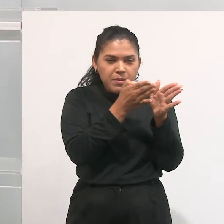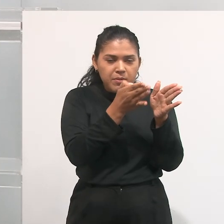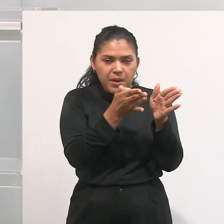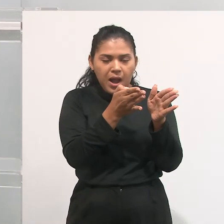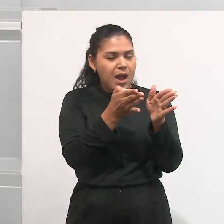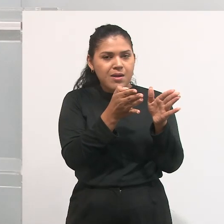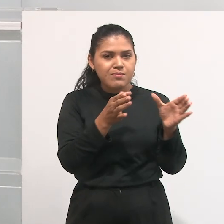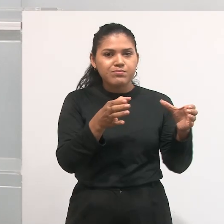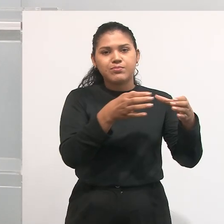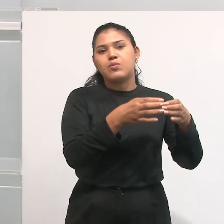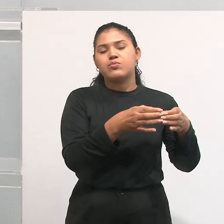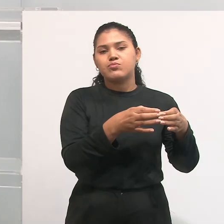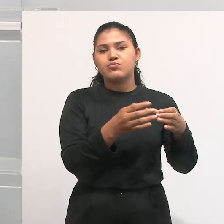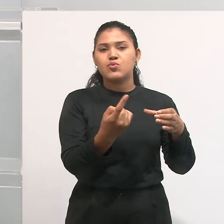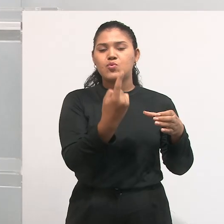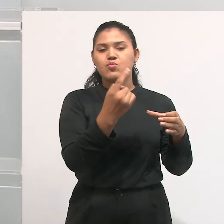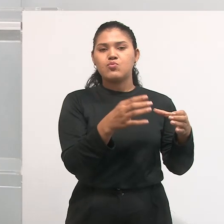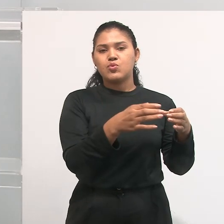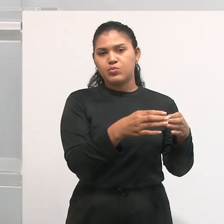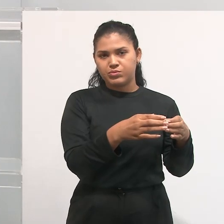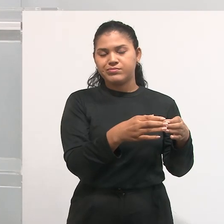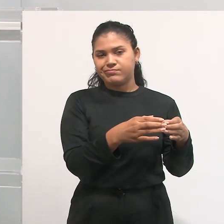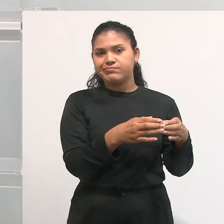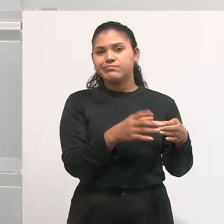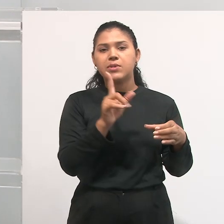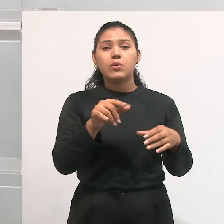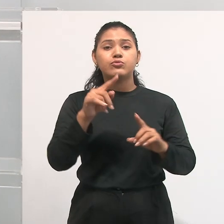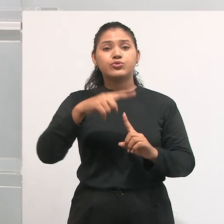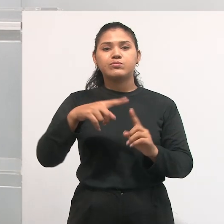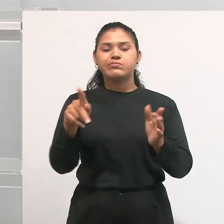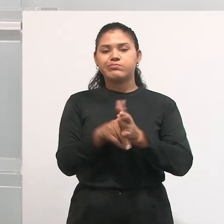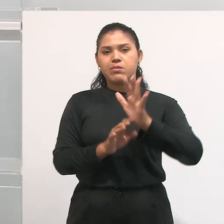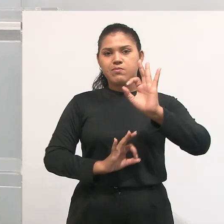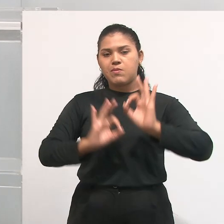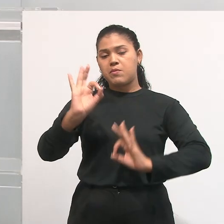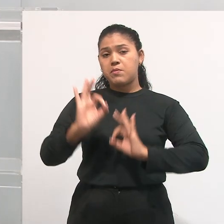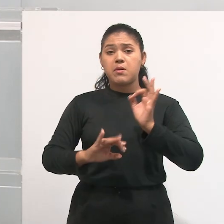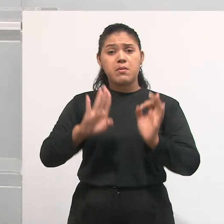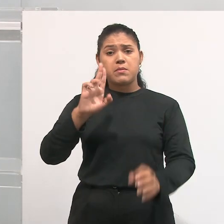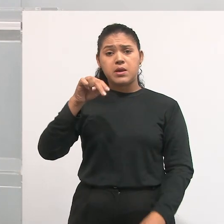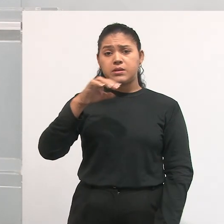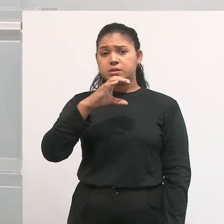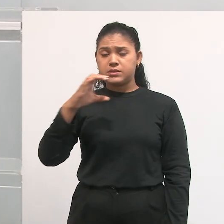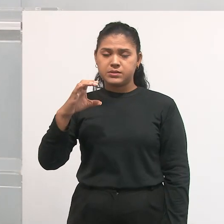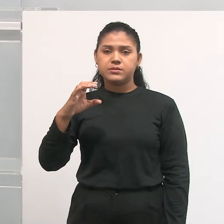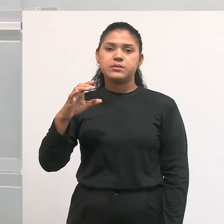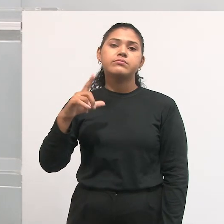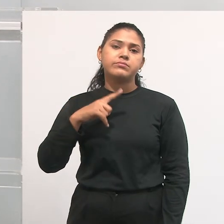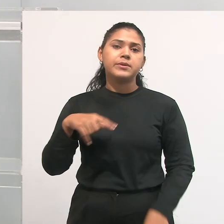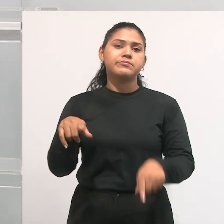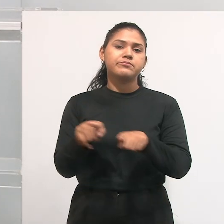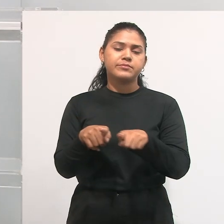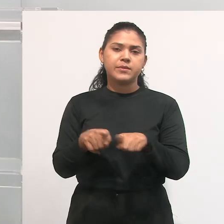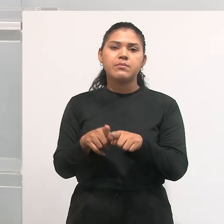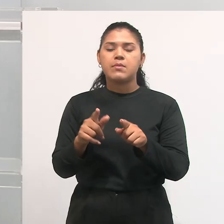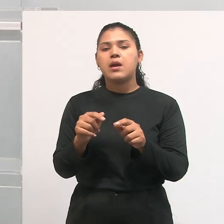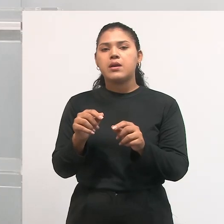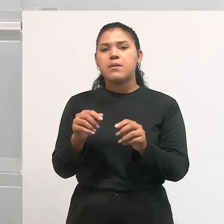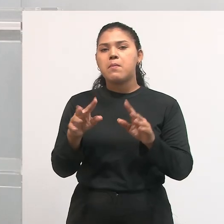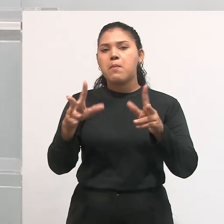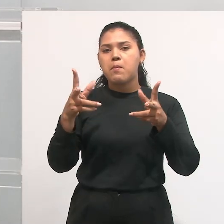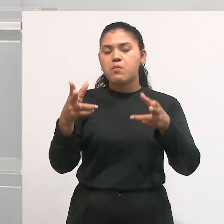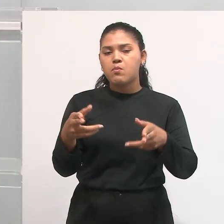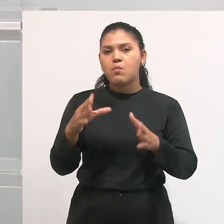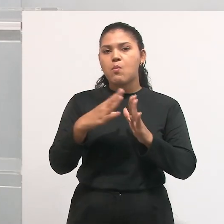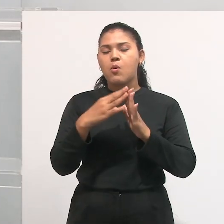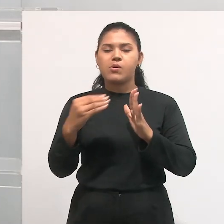já organizo por campo. É uma forma de organização. A BNCC também caminha para esse sentido, mas